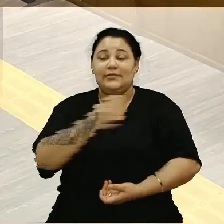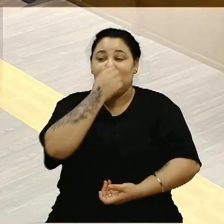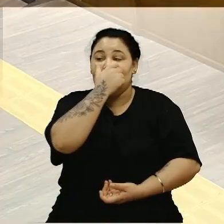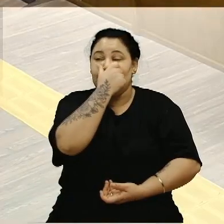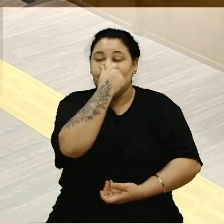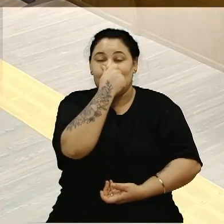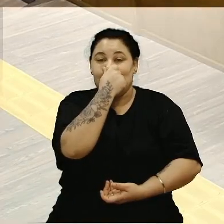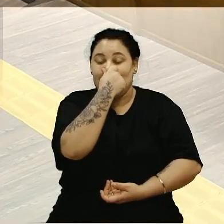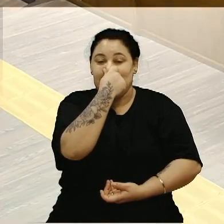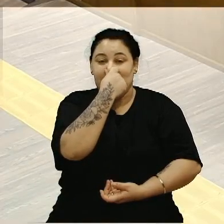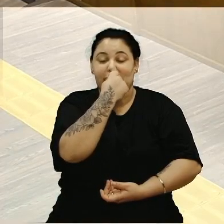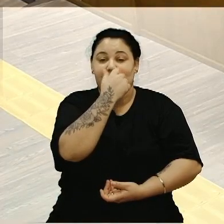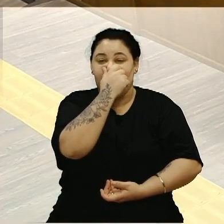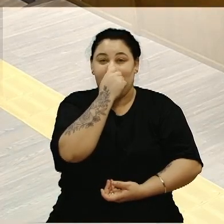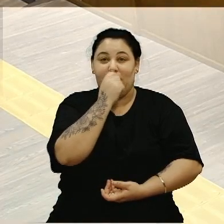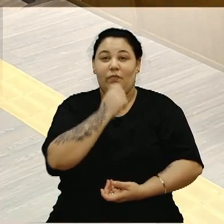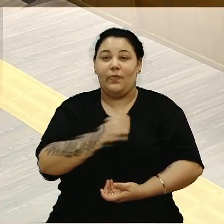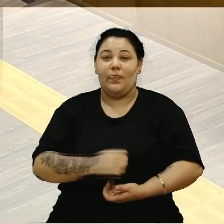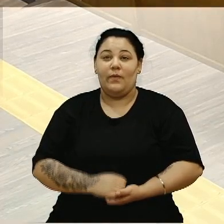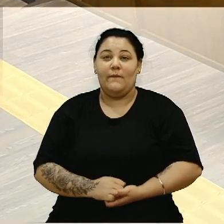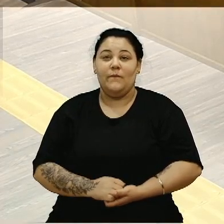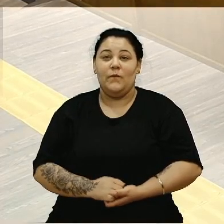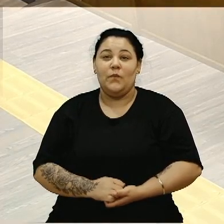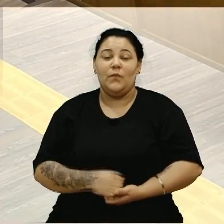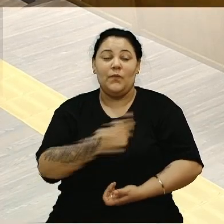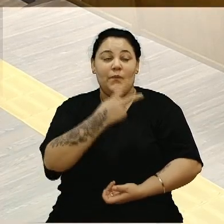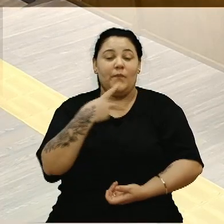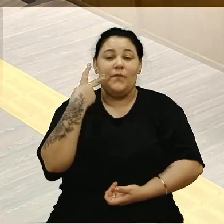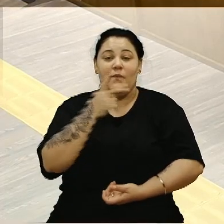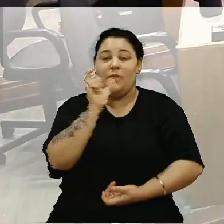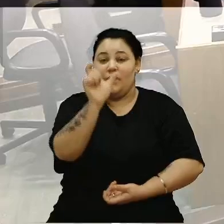Tavares, vereadora Adriana Bessã. Com a palavra, vereadora Rose.